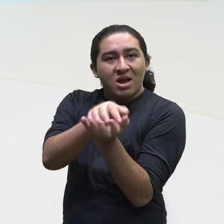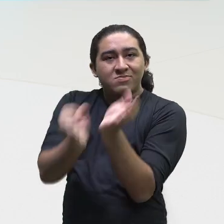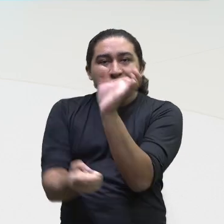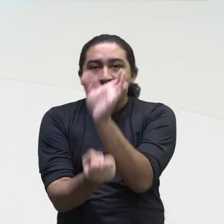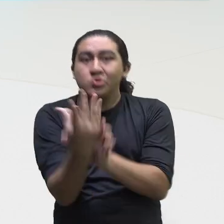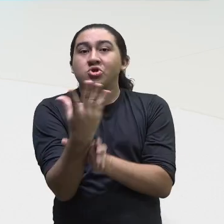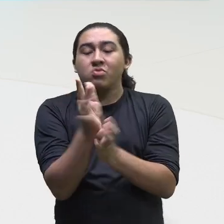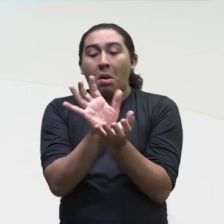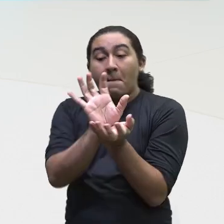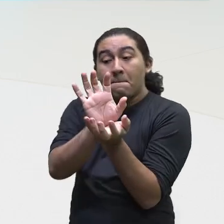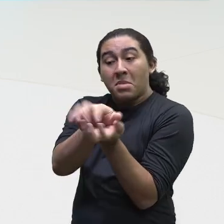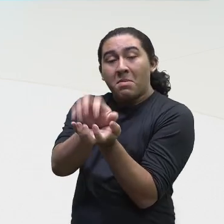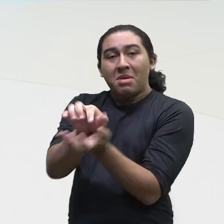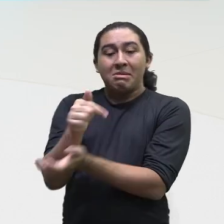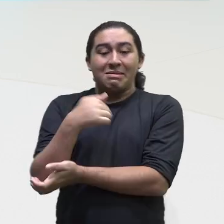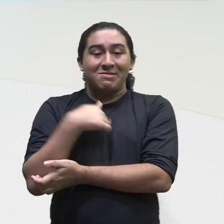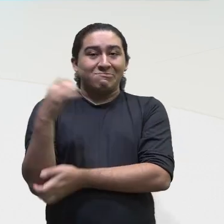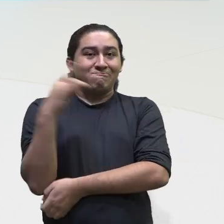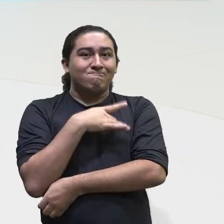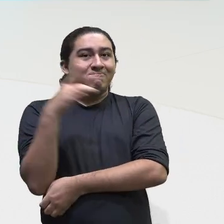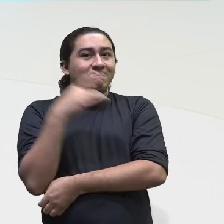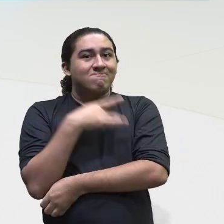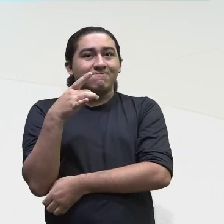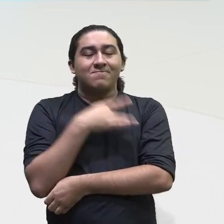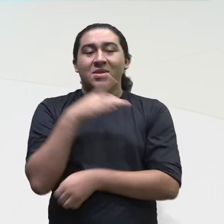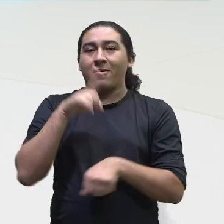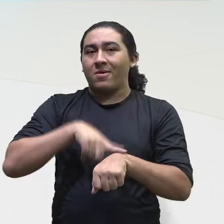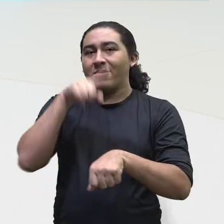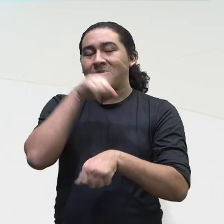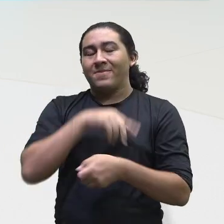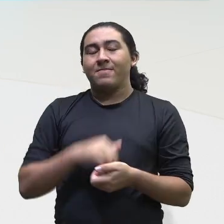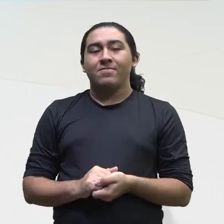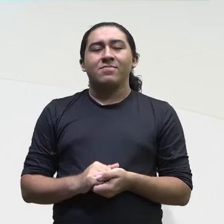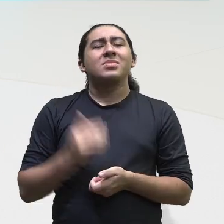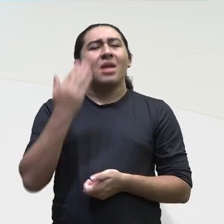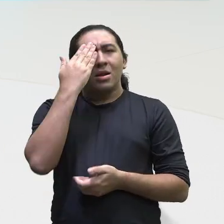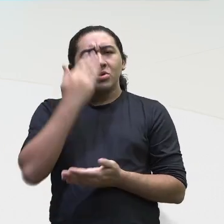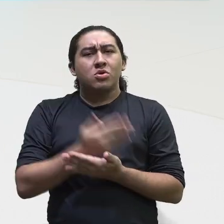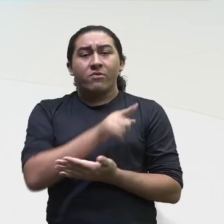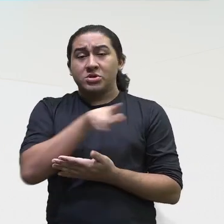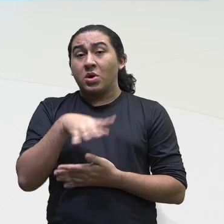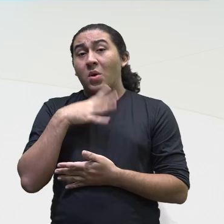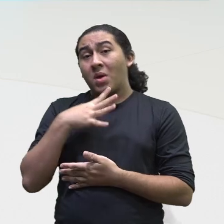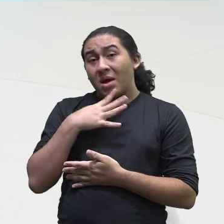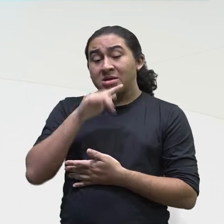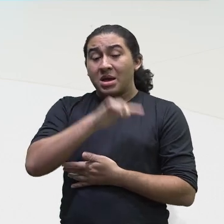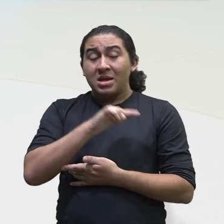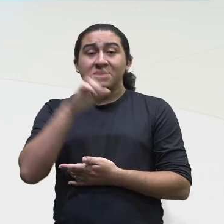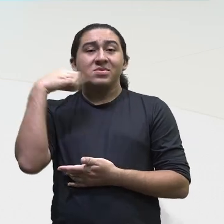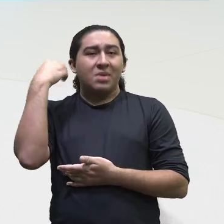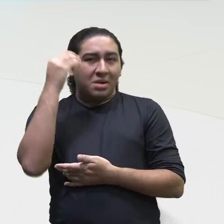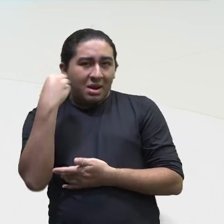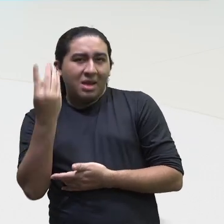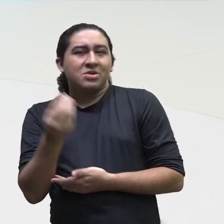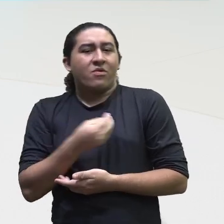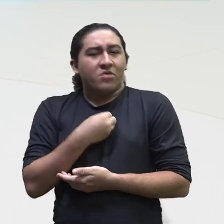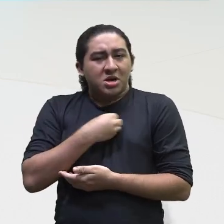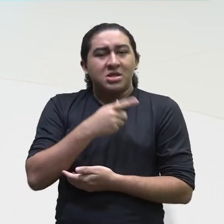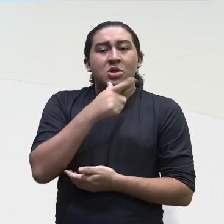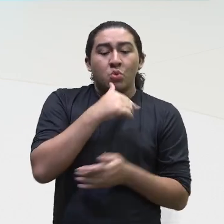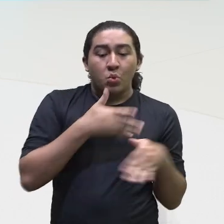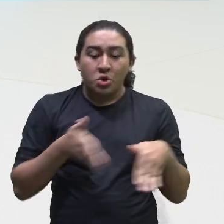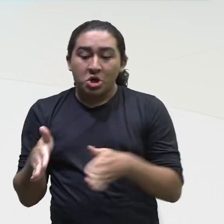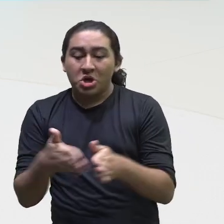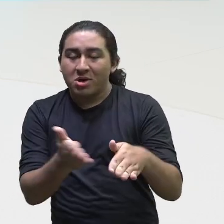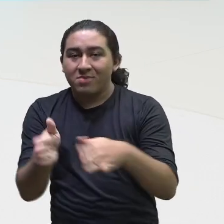apareceu, menino, se fosse eu ia entrar em desespero. Tenho certeza que vocês conhecem muito bem essa vivência, né, ali do